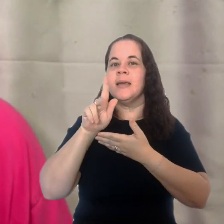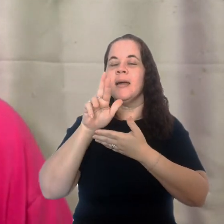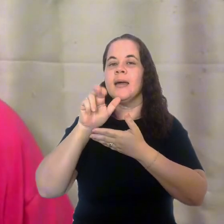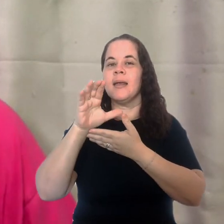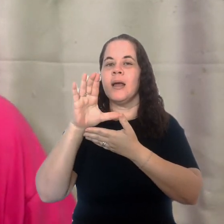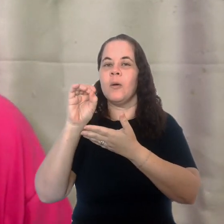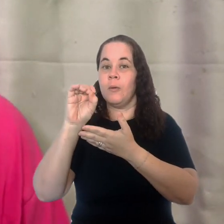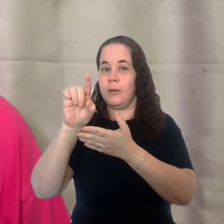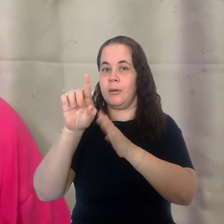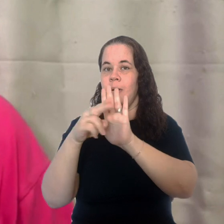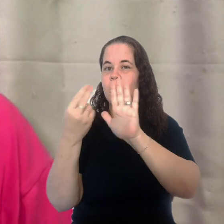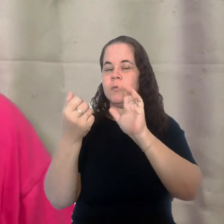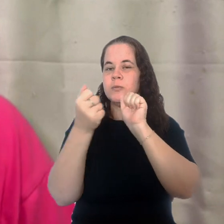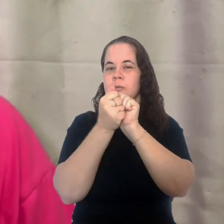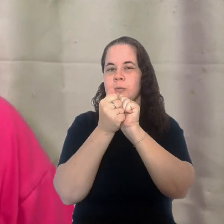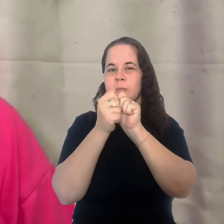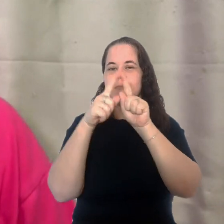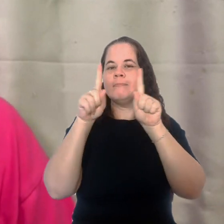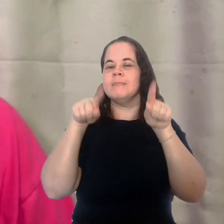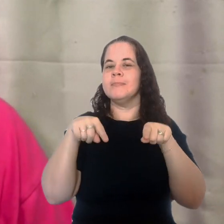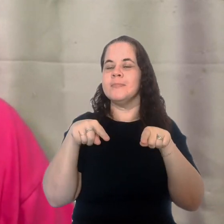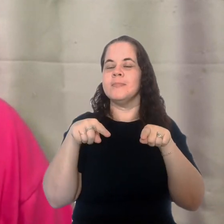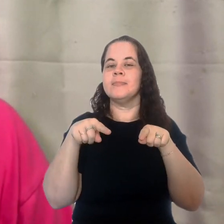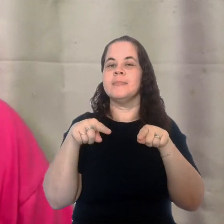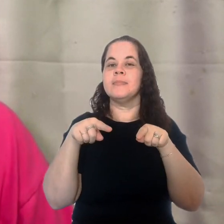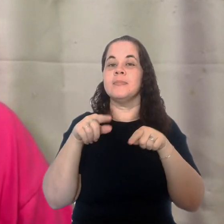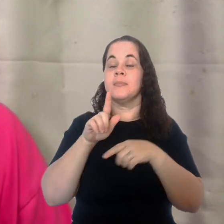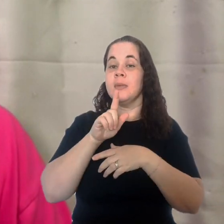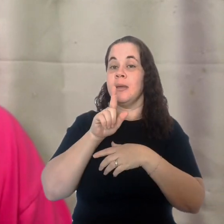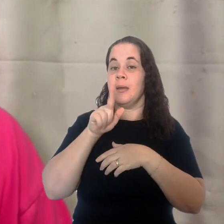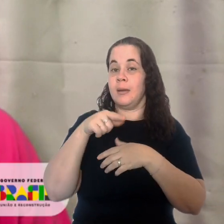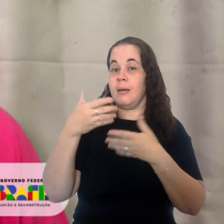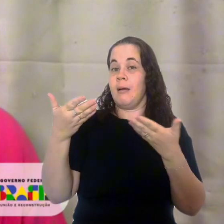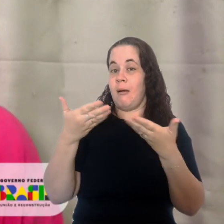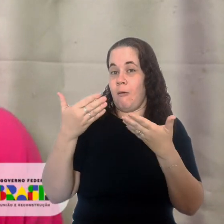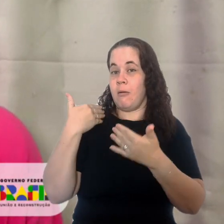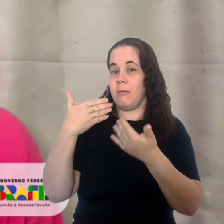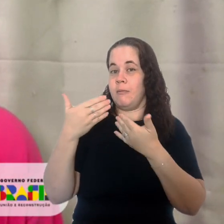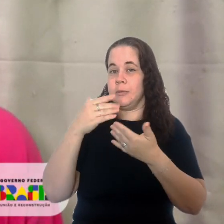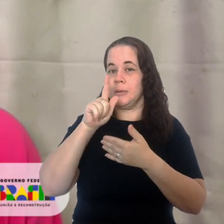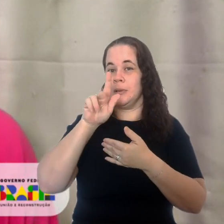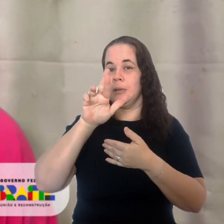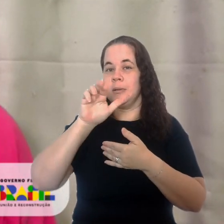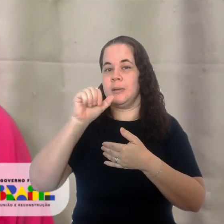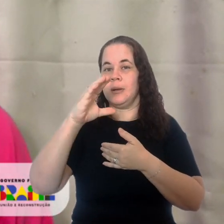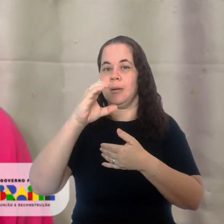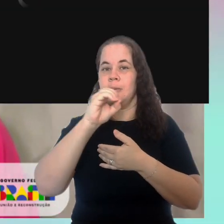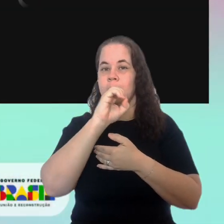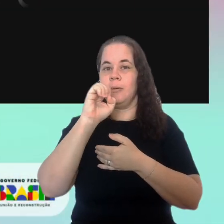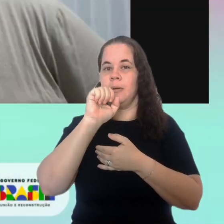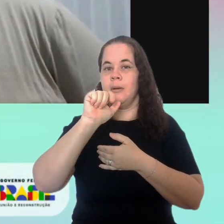dos autores que está junto desse projeto. A gente vai falar com o Graco Alves.